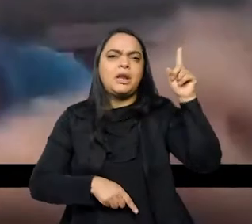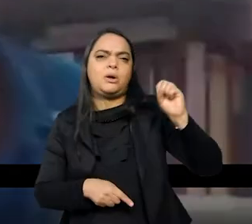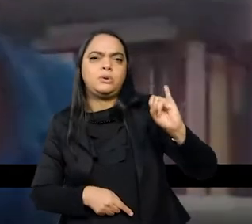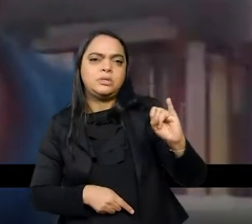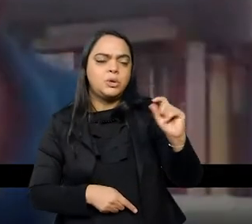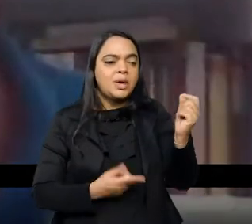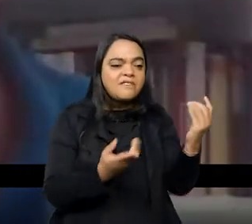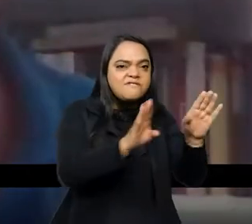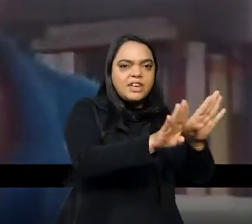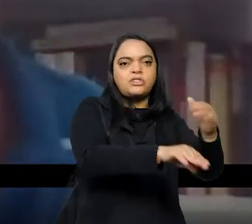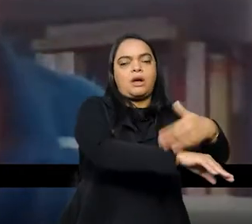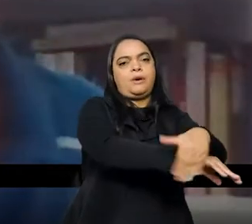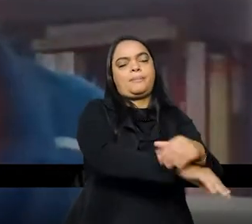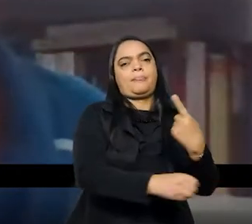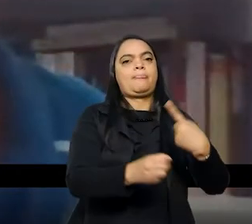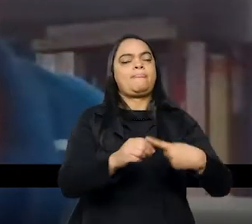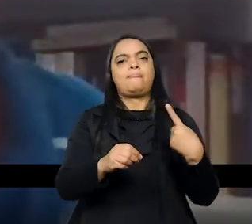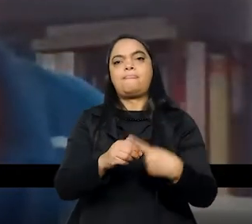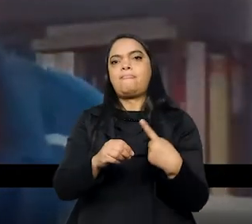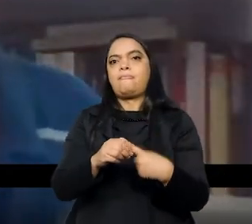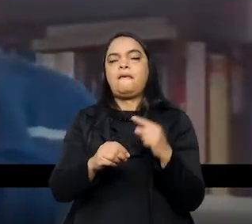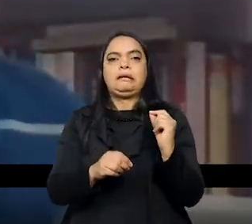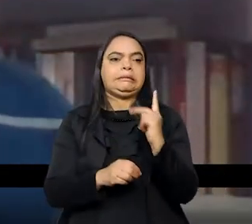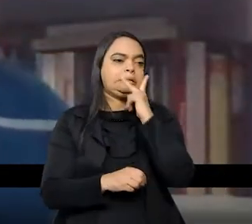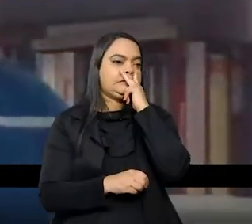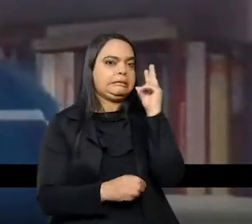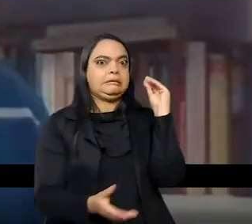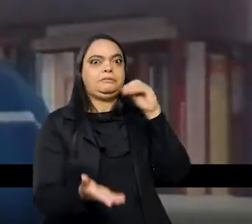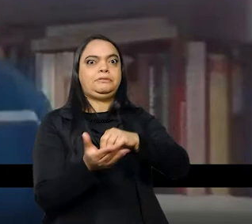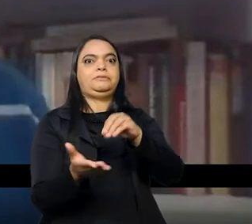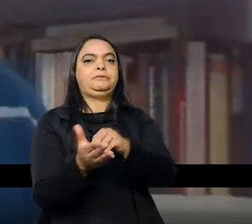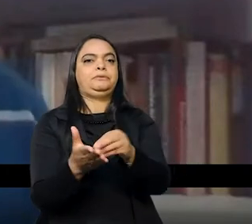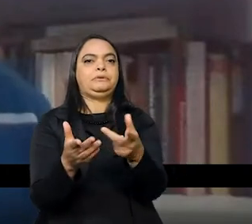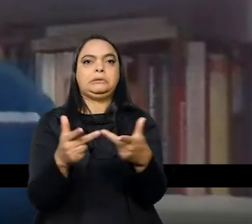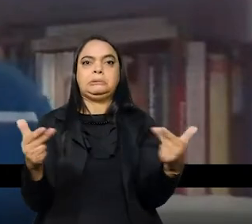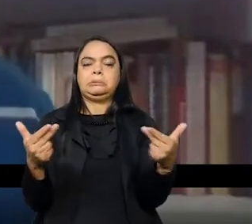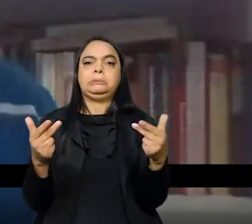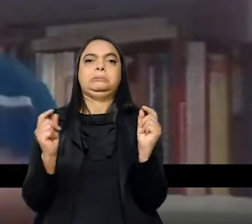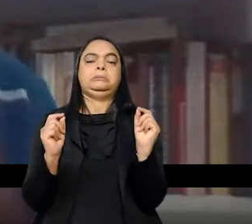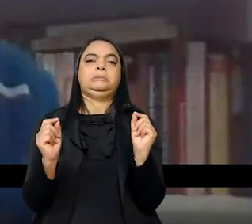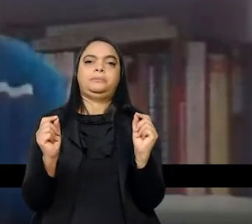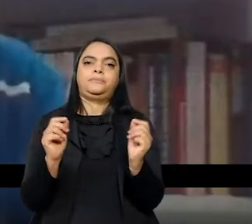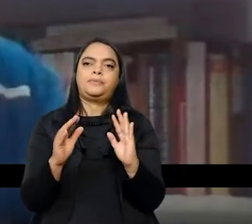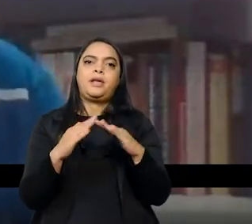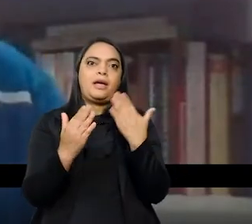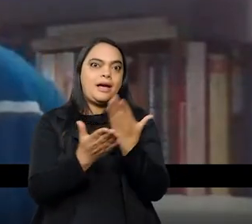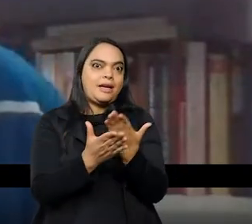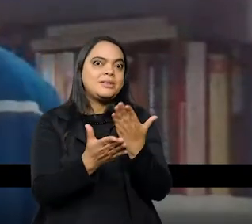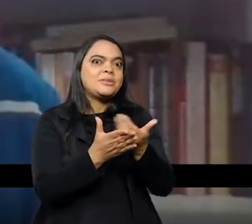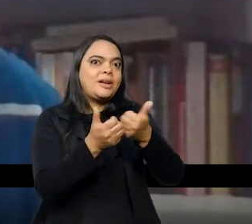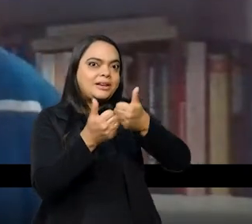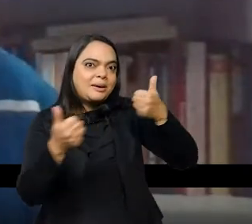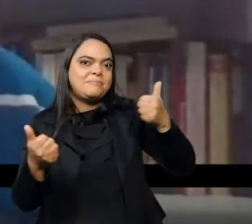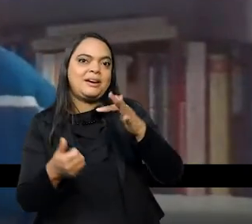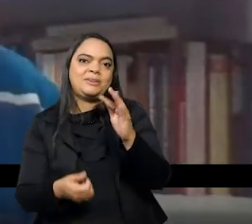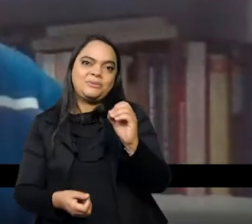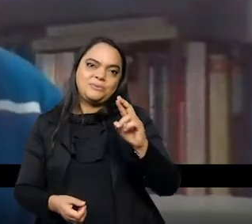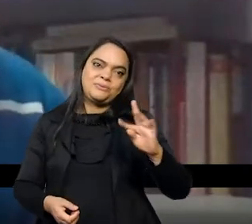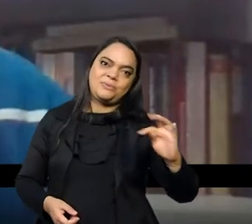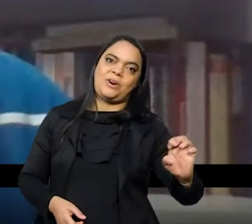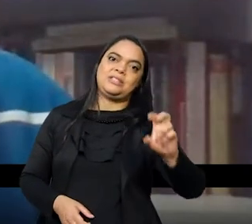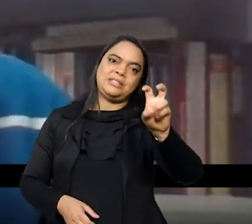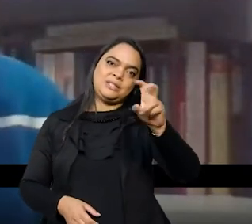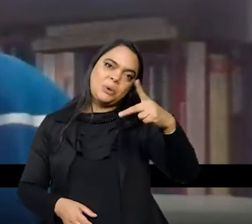a cidade ficava desabastecida. E a escola está bem próxima do Forte de Cinco Pontas, né, dos holandeses. Né? Mas